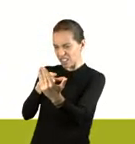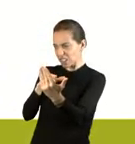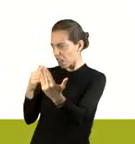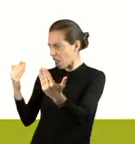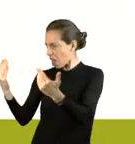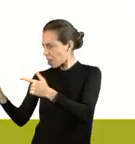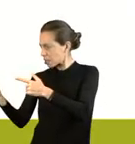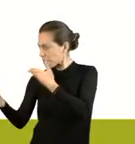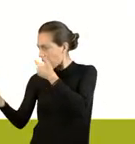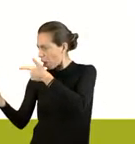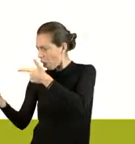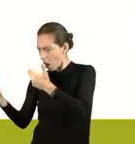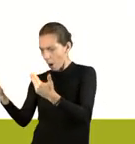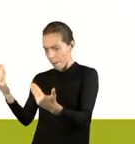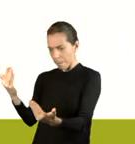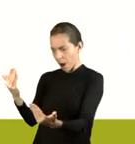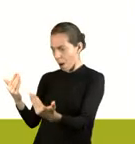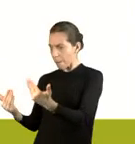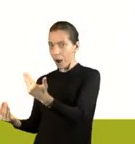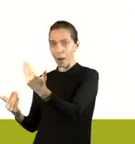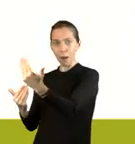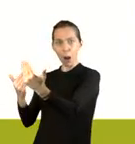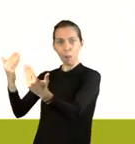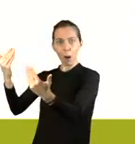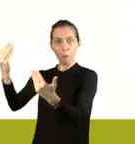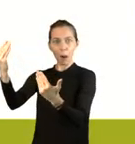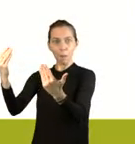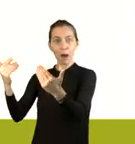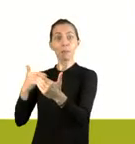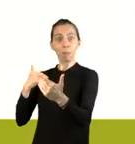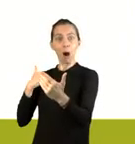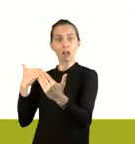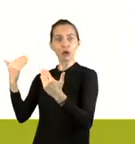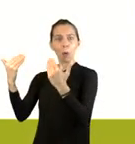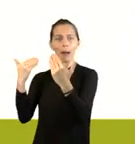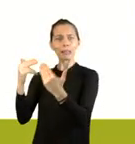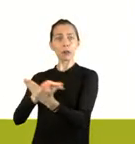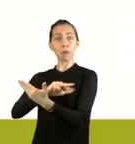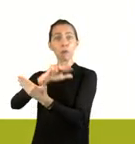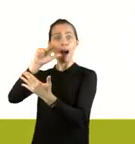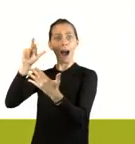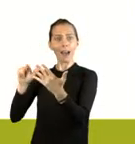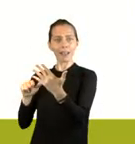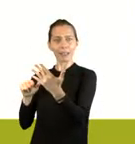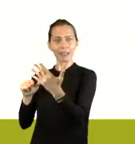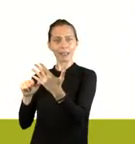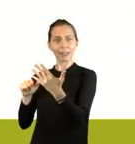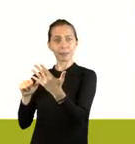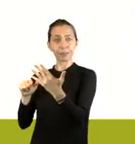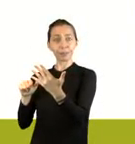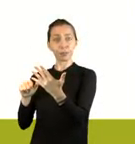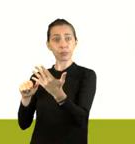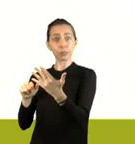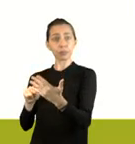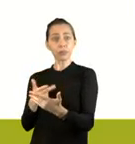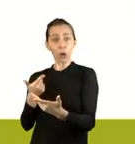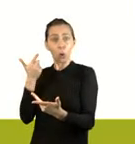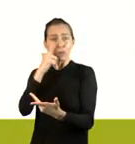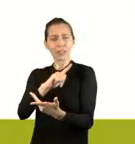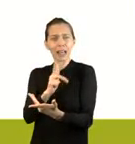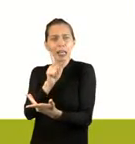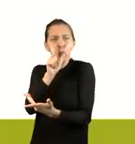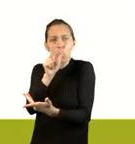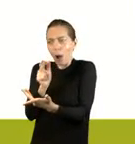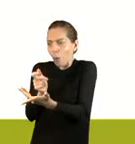o tênis do Lucas é muito bonito. Então eu posso conseguir o mesmo produto, só que com diferentes rentabilidades,